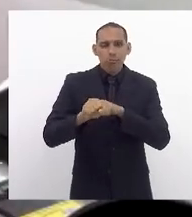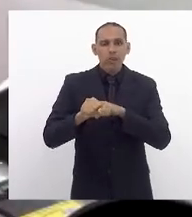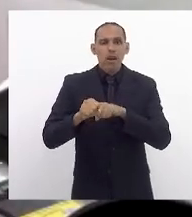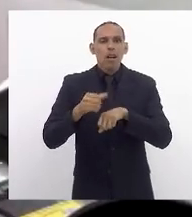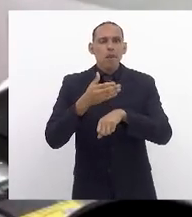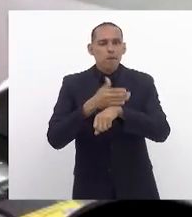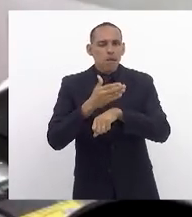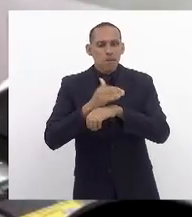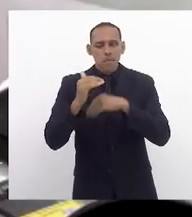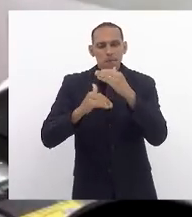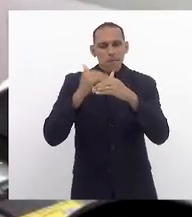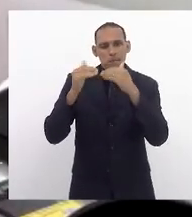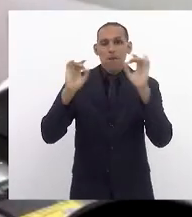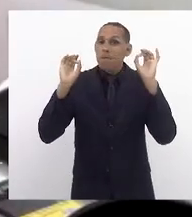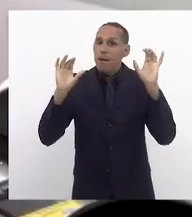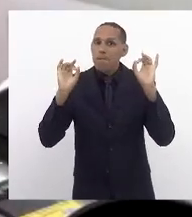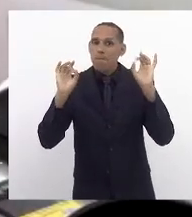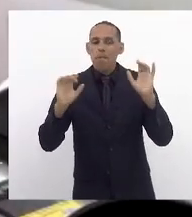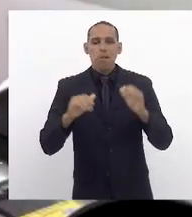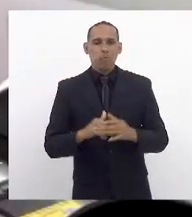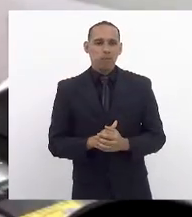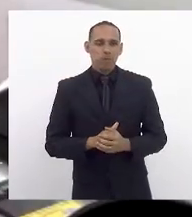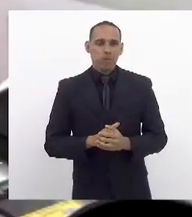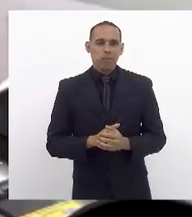e especialização